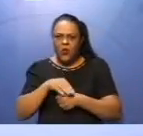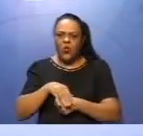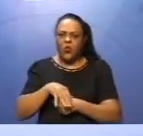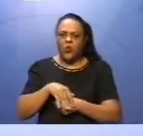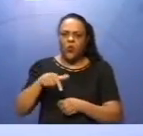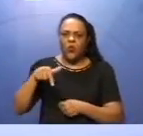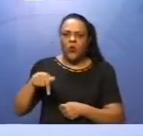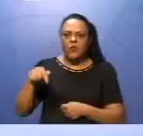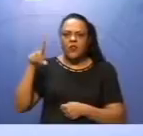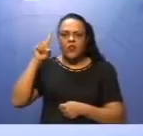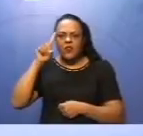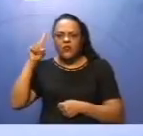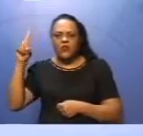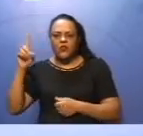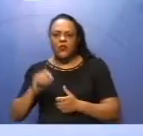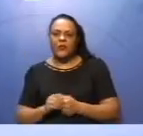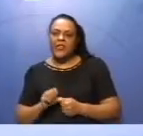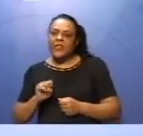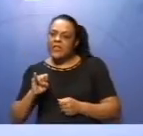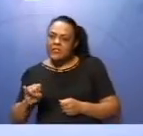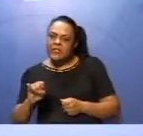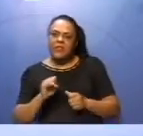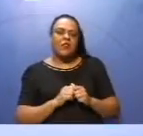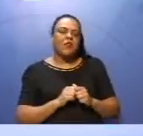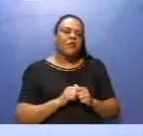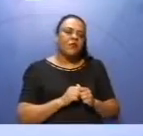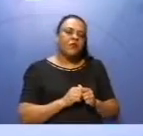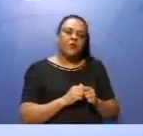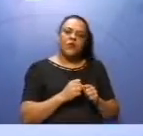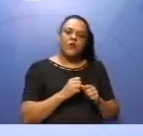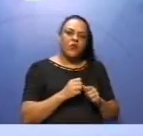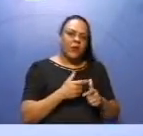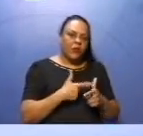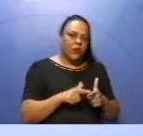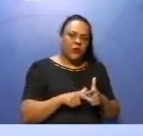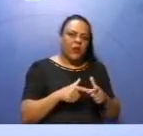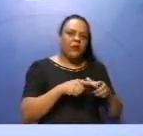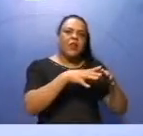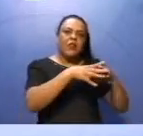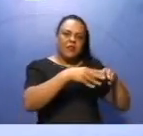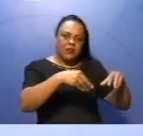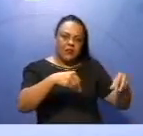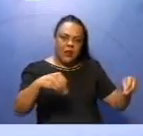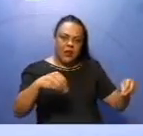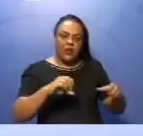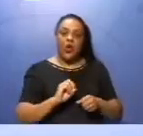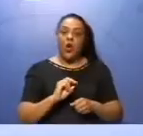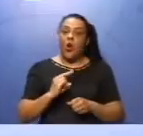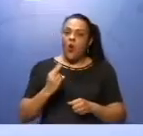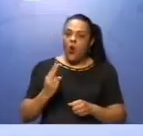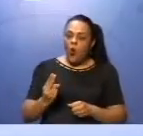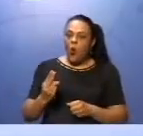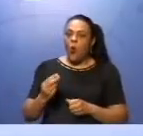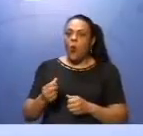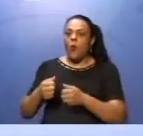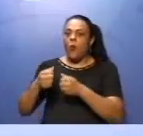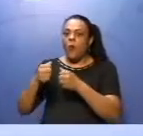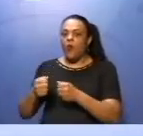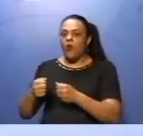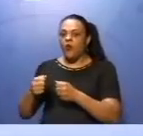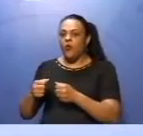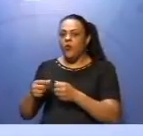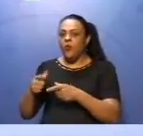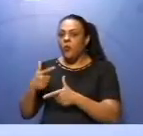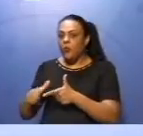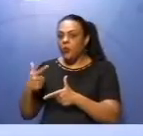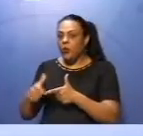houver nenhuma complicação, a pessoa melhora rapidamente, senão pode evoluir para outras doenças como a